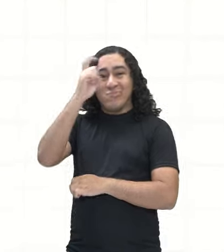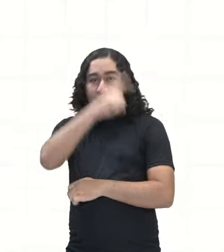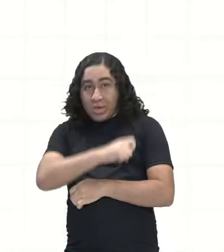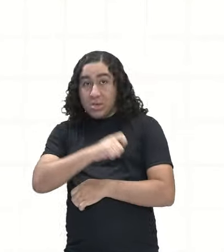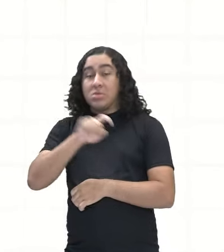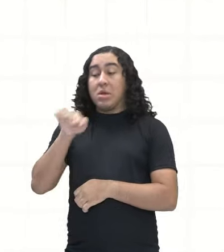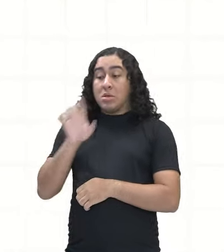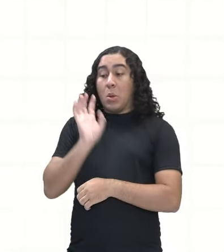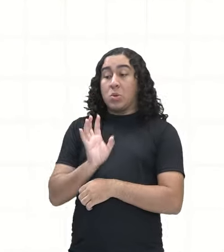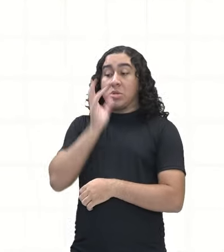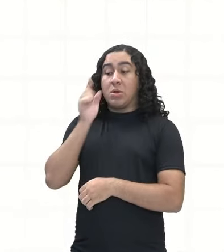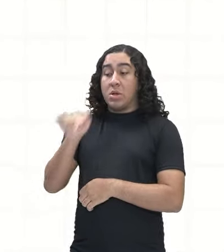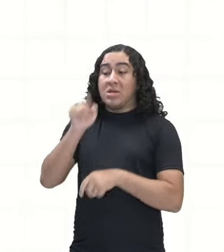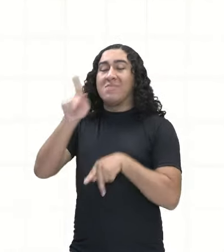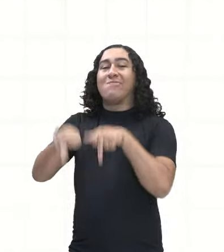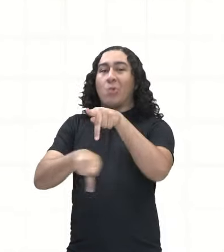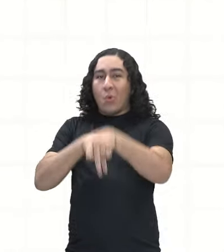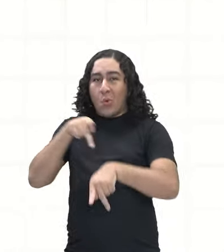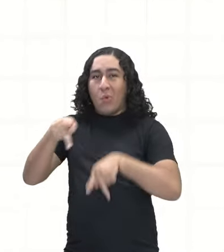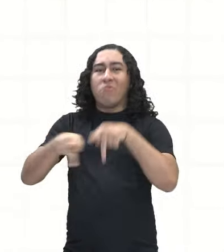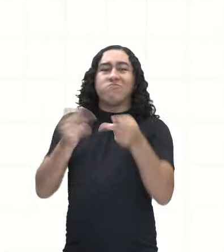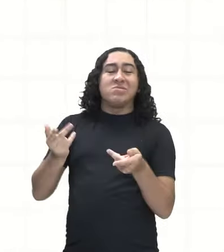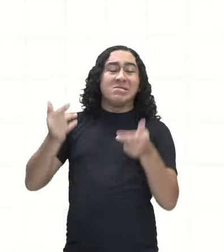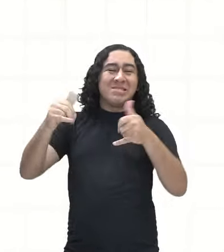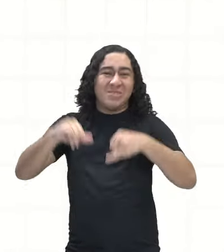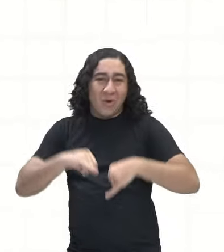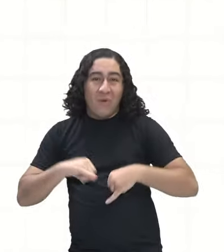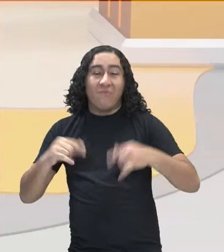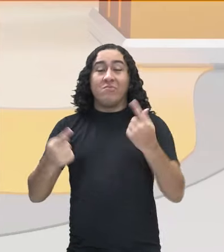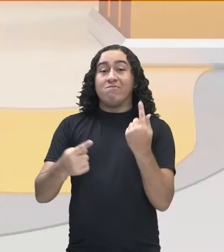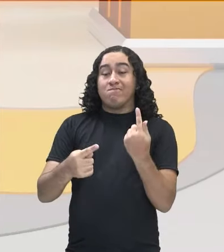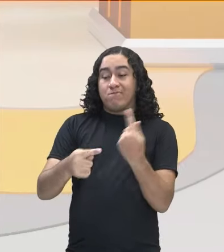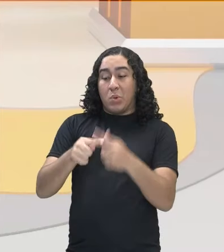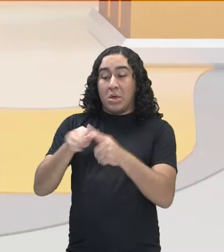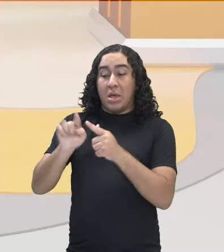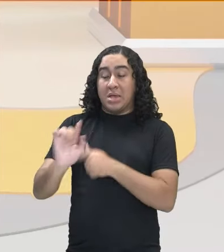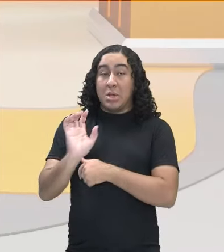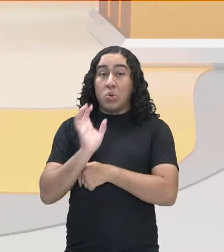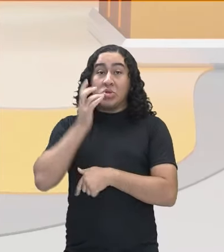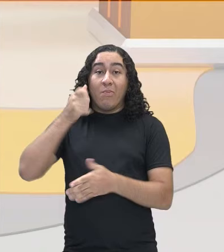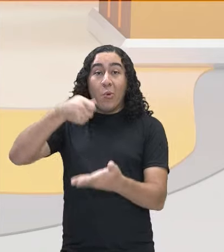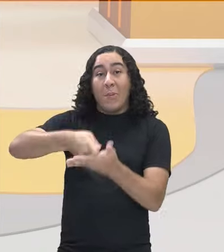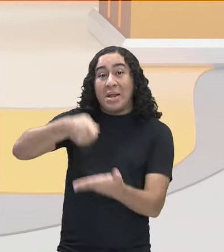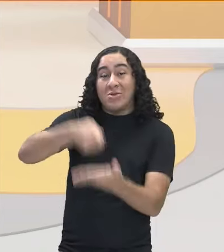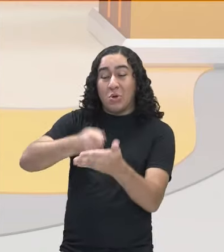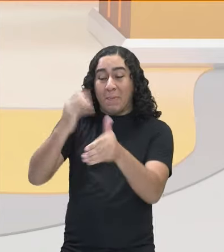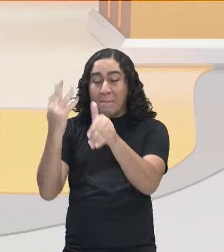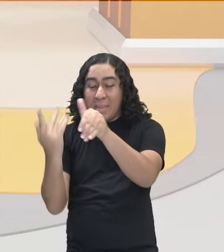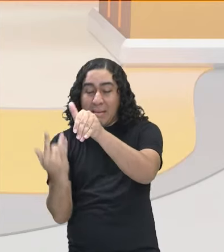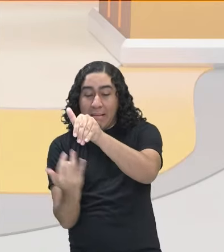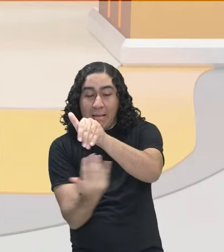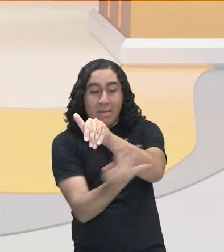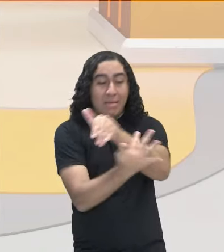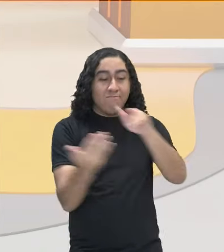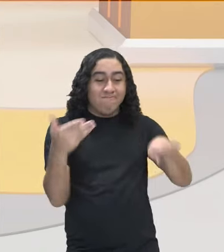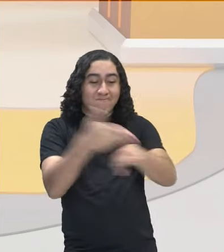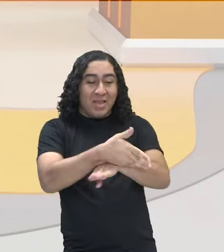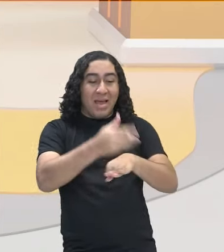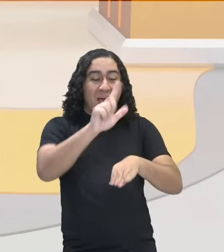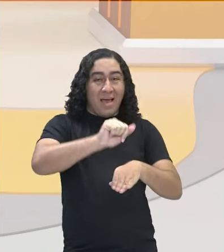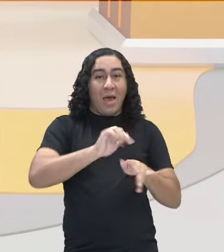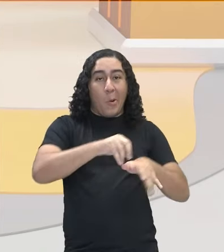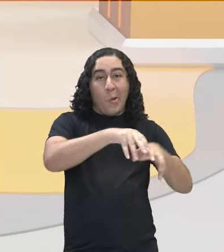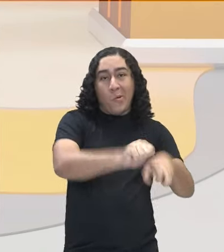bom esse povo sofreu muito durante o processo de migração quando eles foram forçados a vir para as colônias